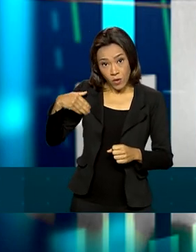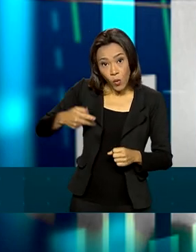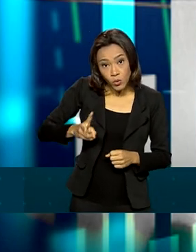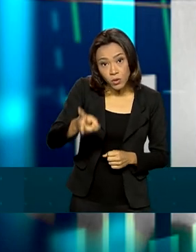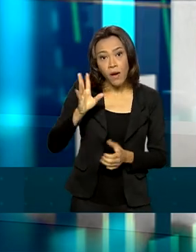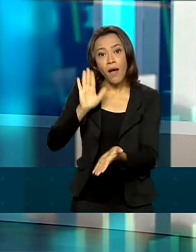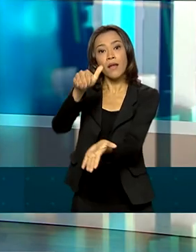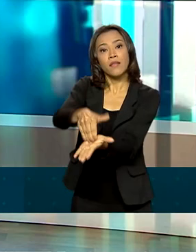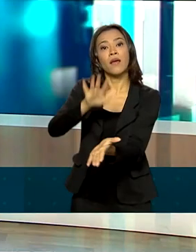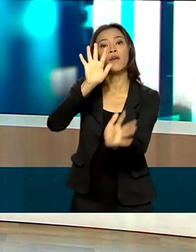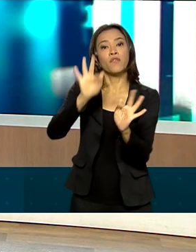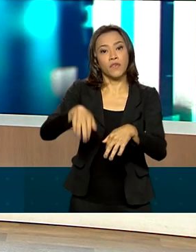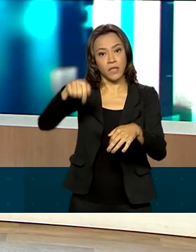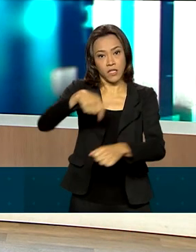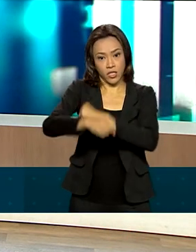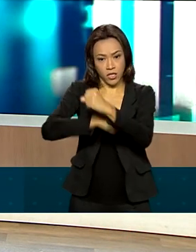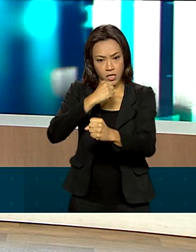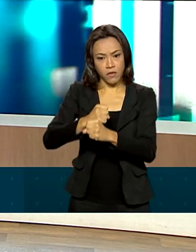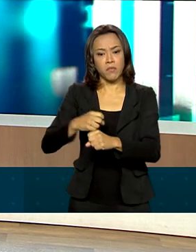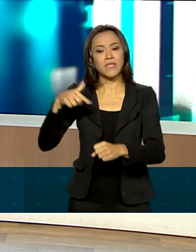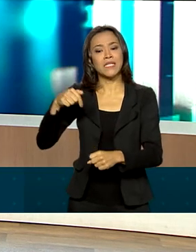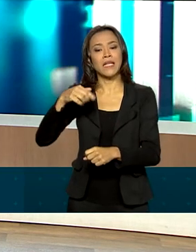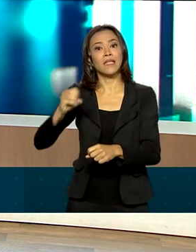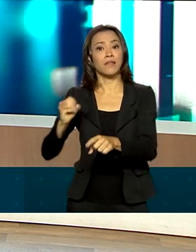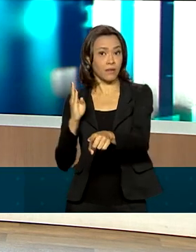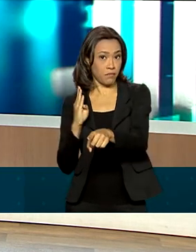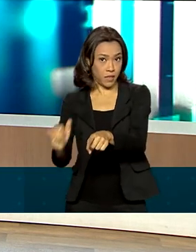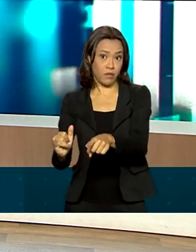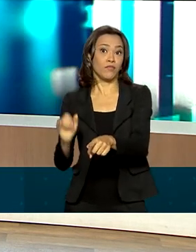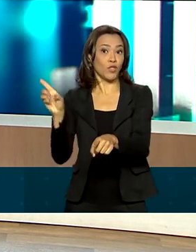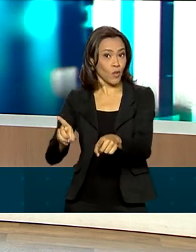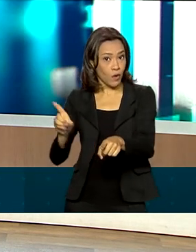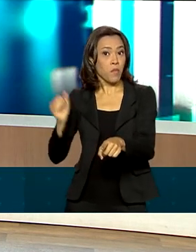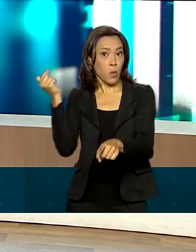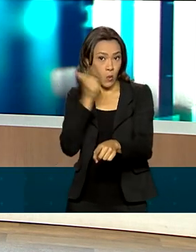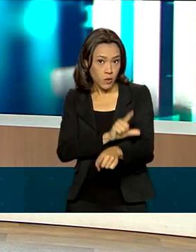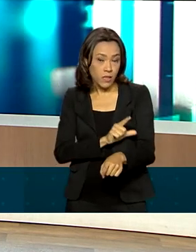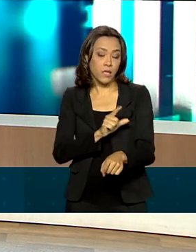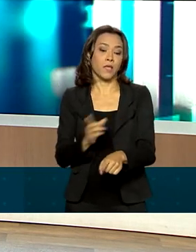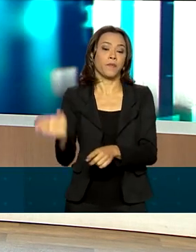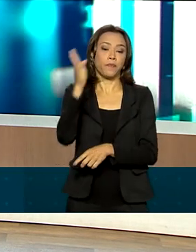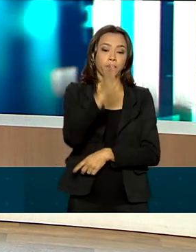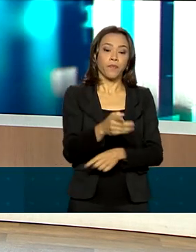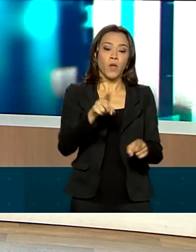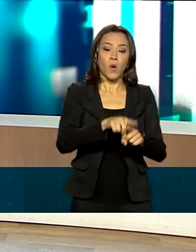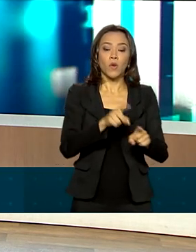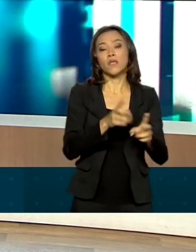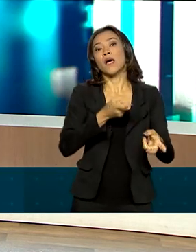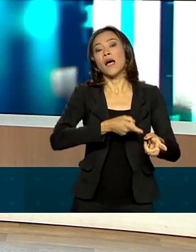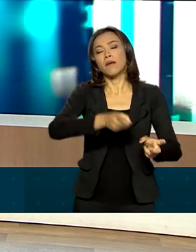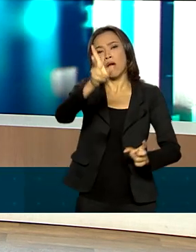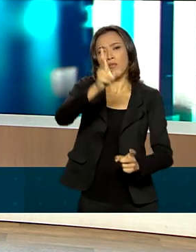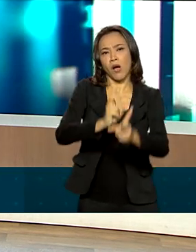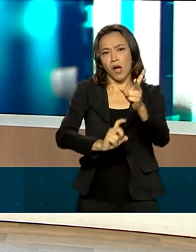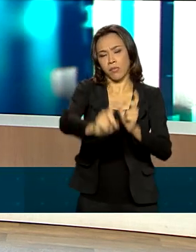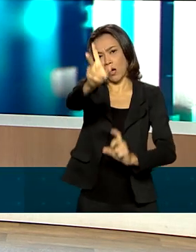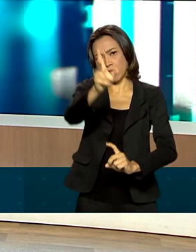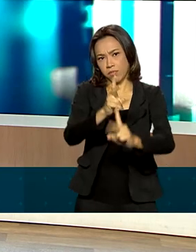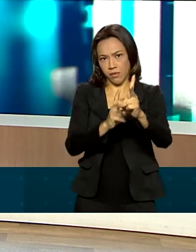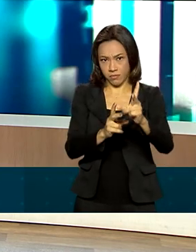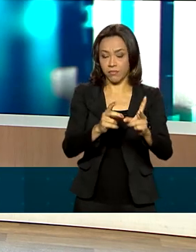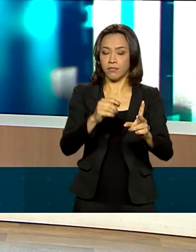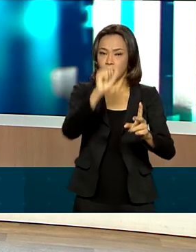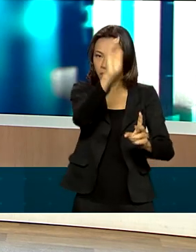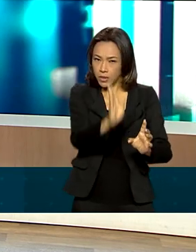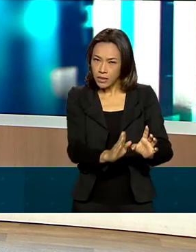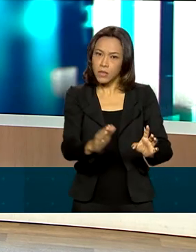vamos chegar a um valor em torno 70 Milhões de Dólares da mesma forma se nós projetamos as exportações brasileiras e elas não tiver em